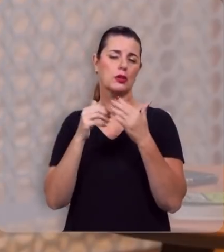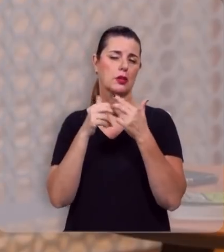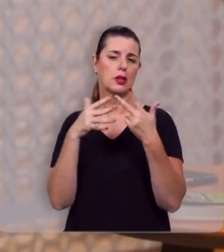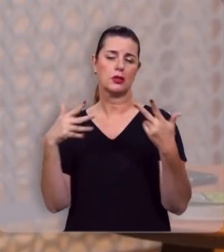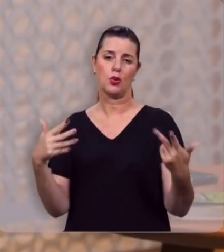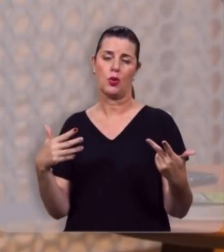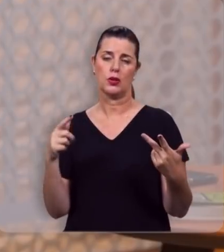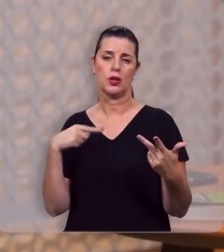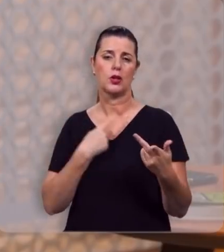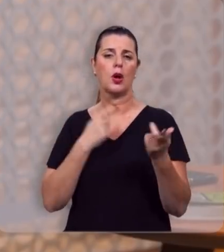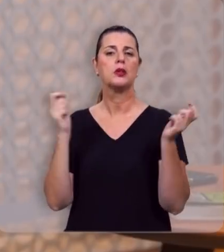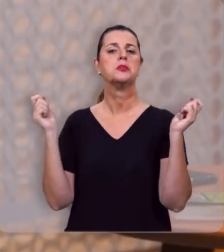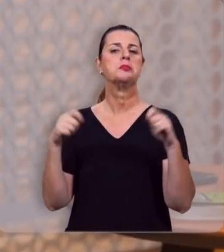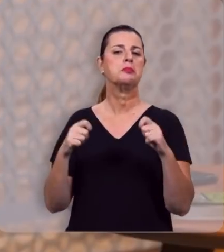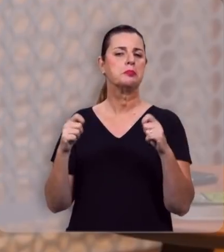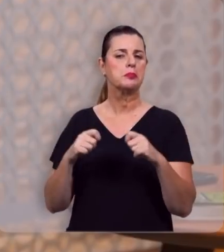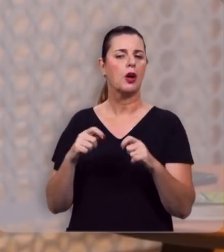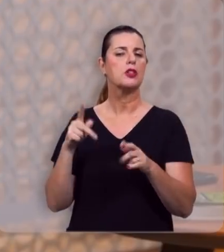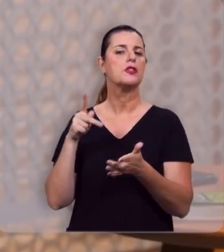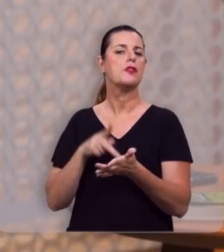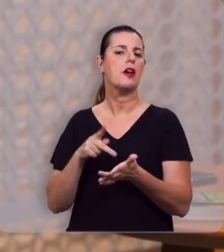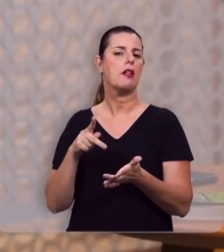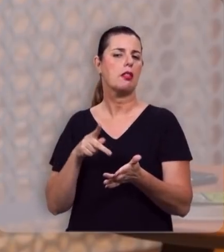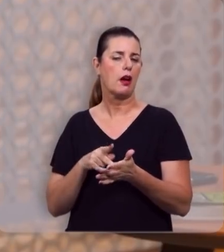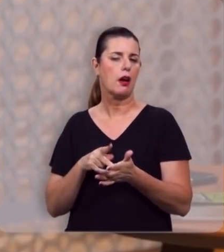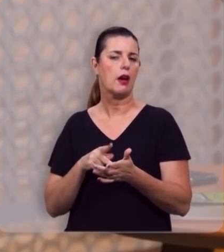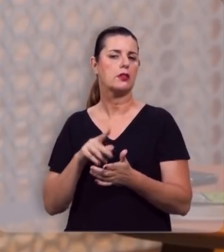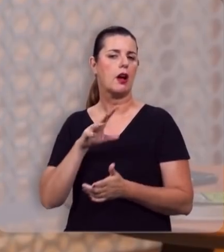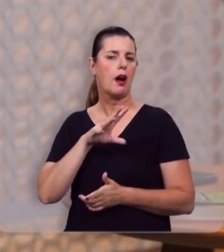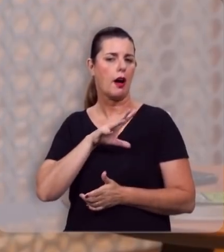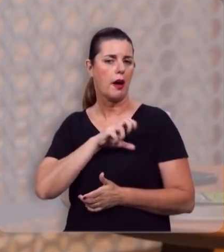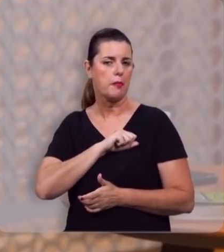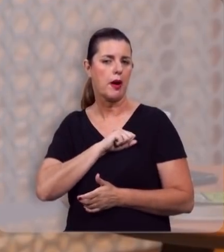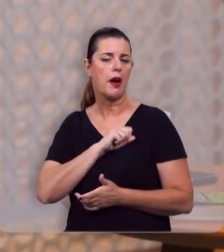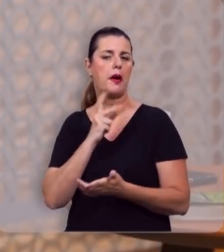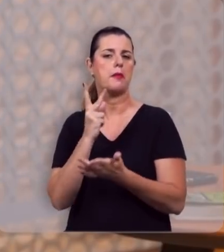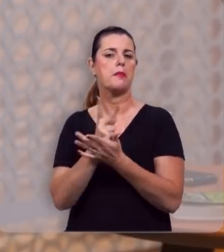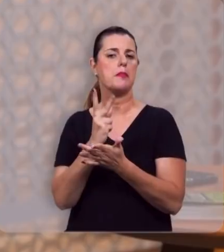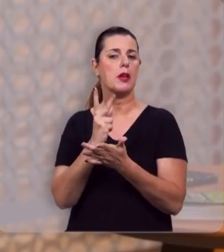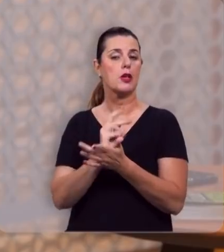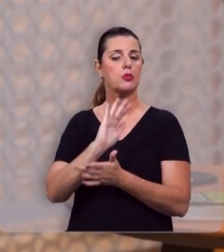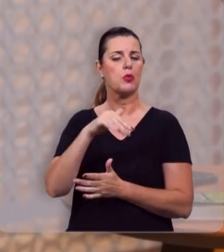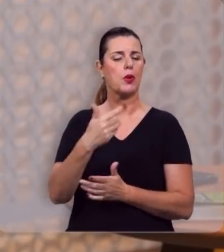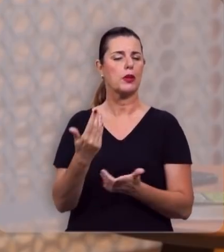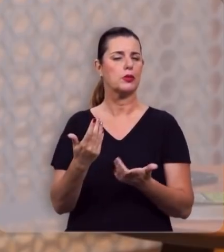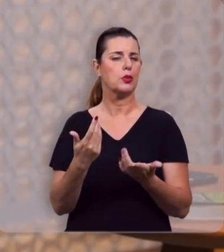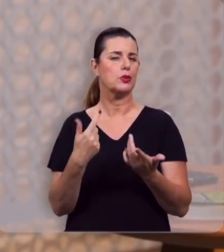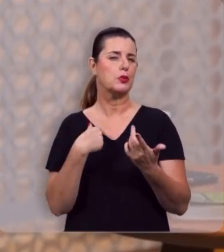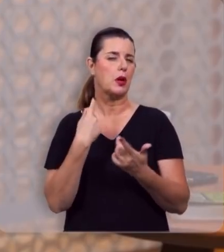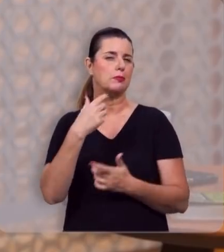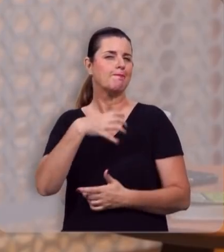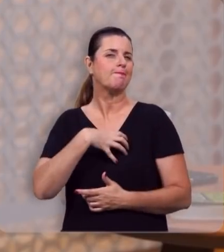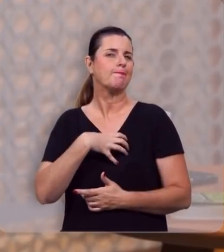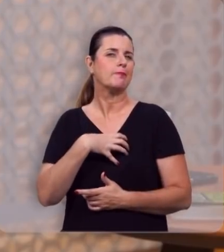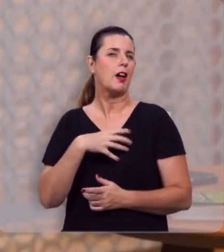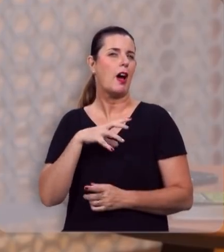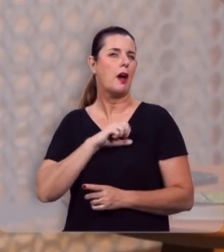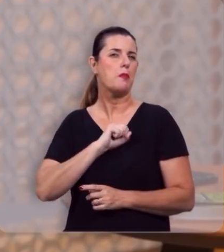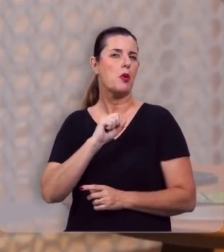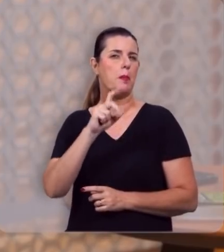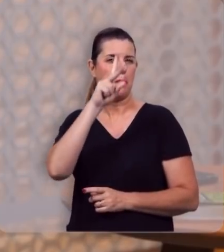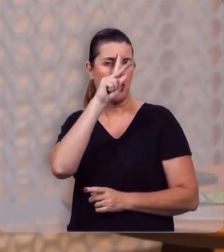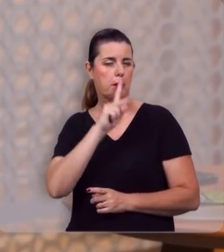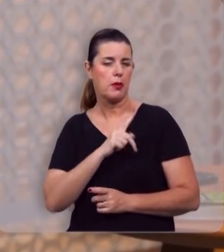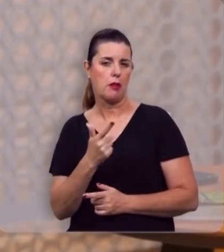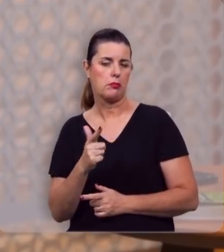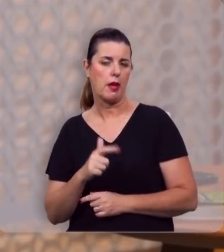Deus, nós podemos assim mesmo amar, mesmo nas situações que nós não nos sentimos amados.